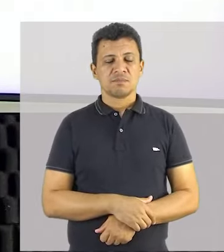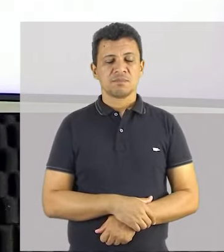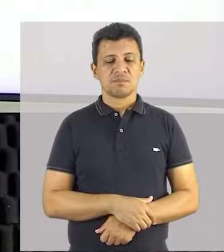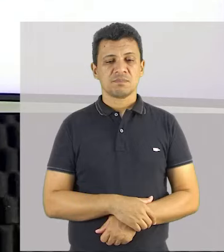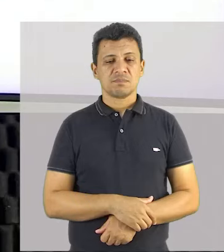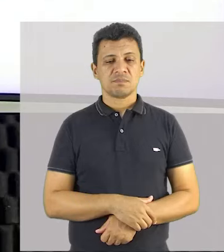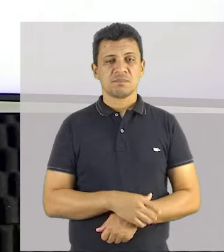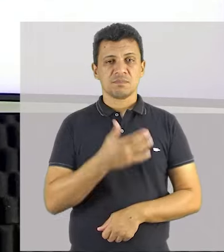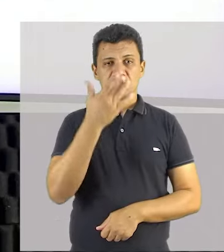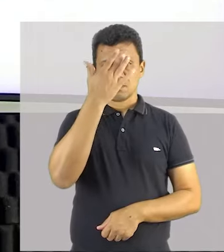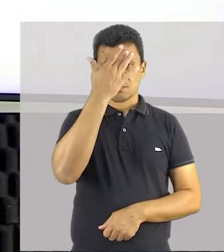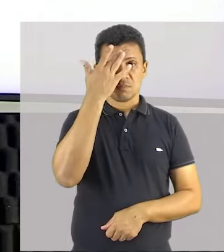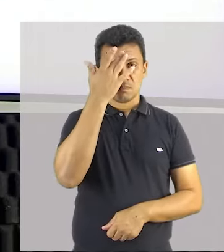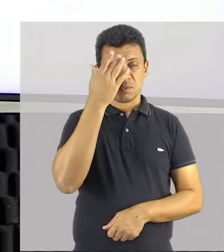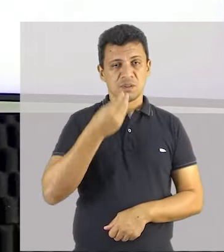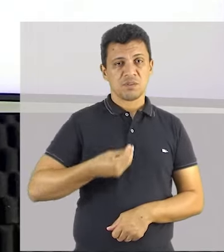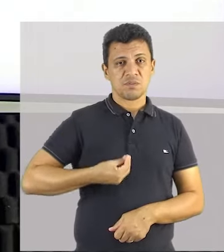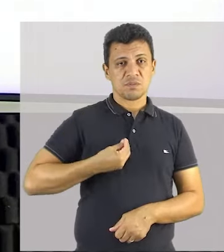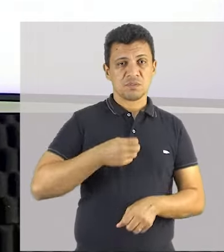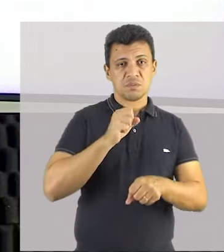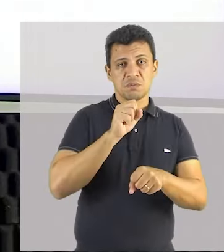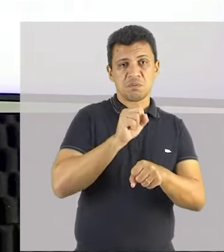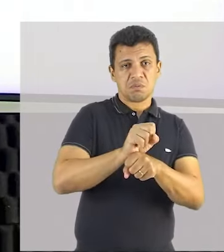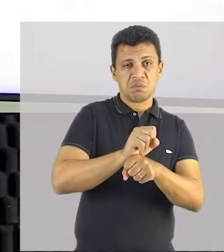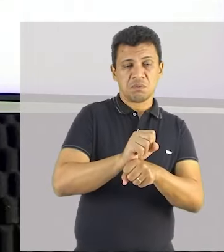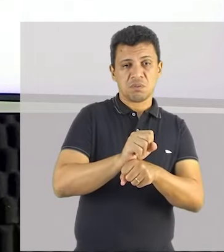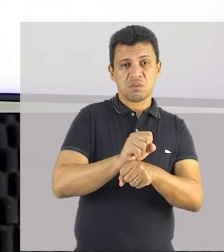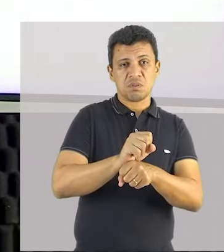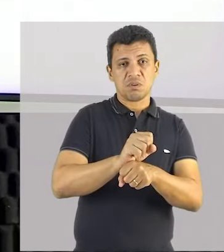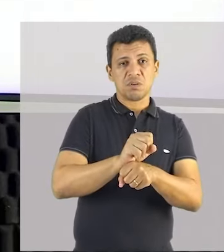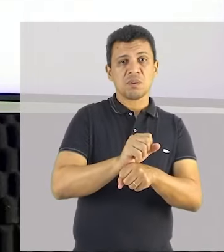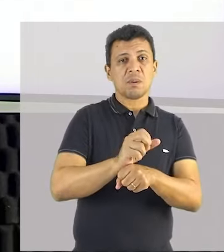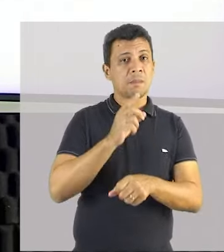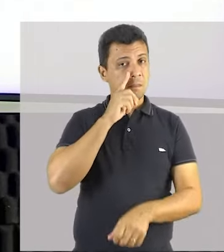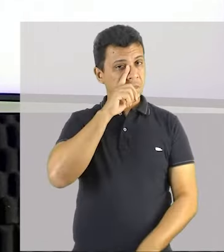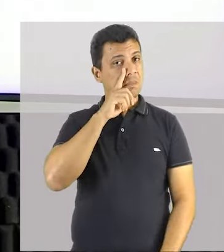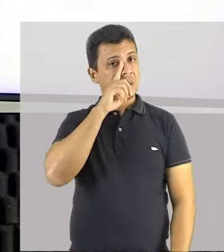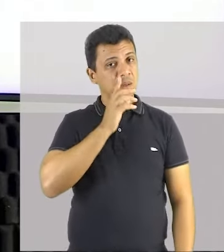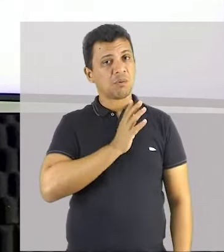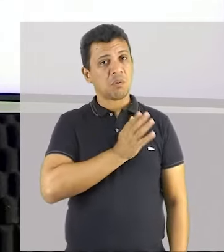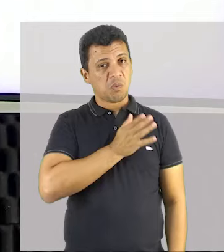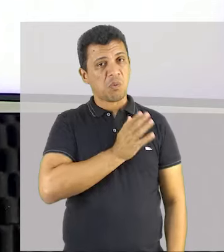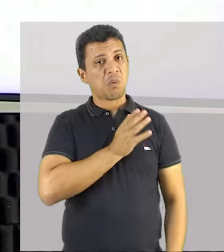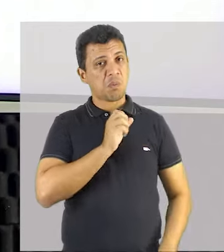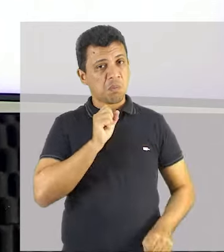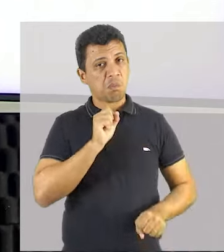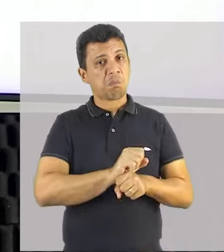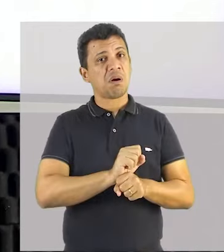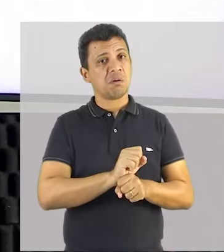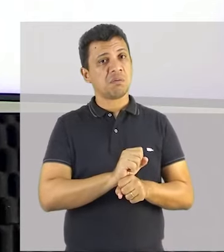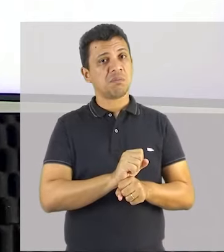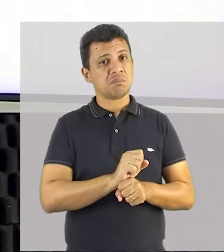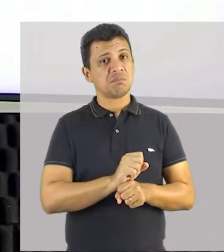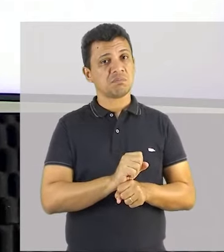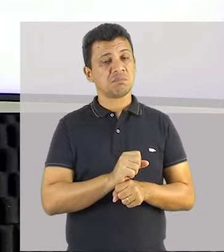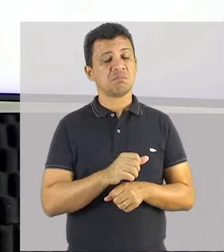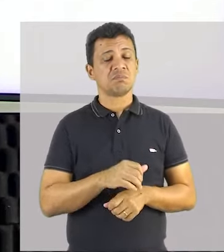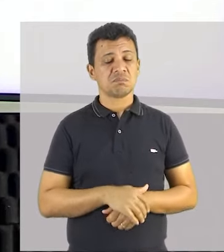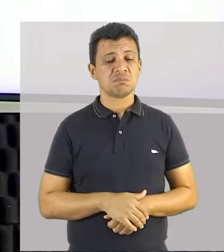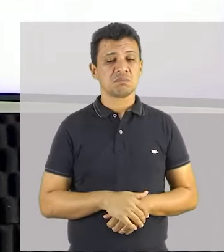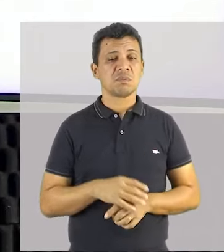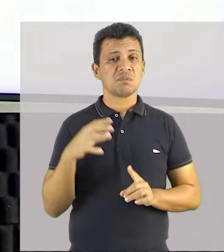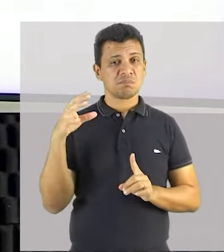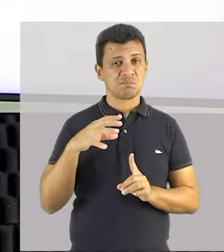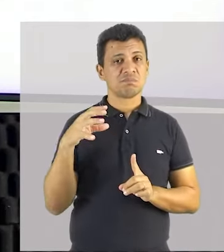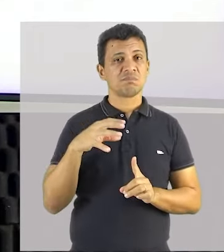aqui sedentário se anabolizante aumentou área de infarto aumentou porque ele é sedentário o fator aí é o sedentarismo tá que